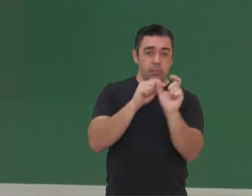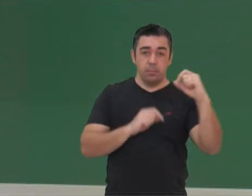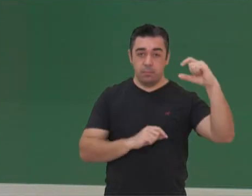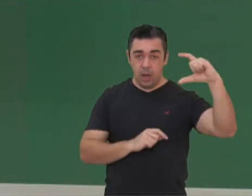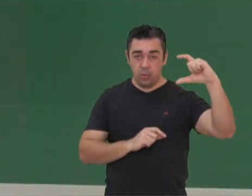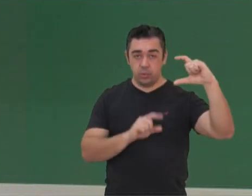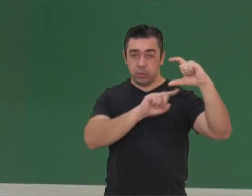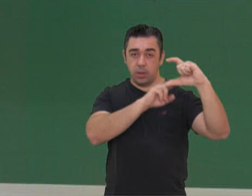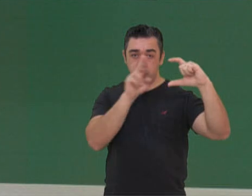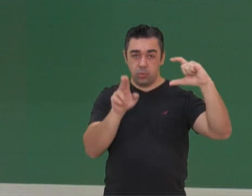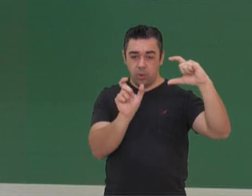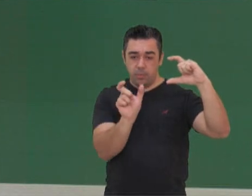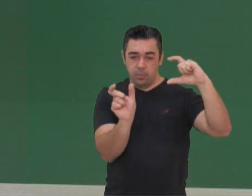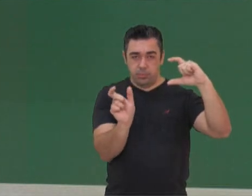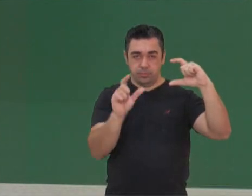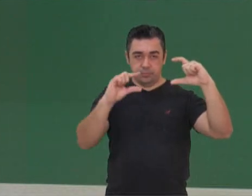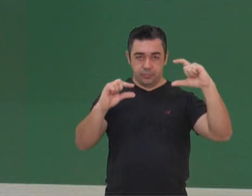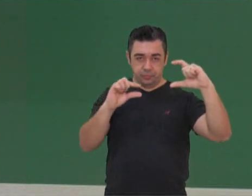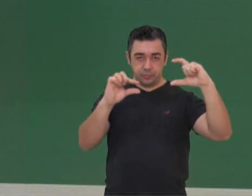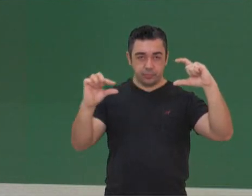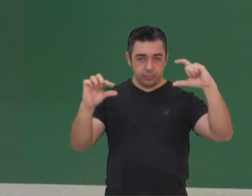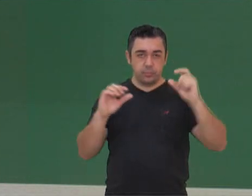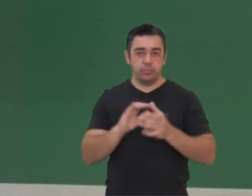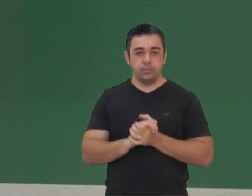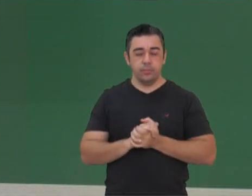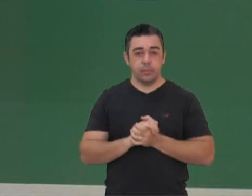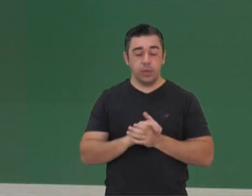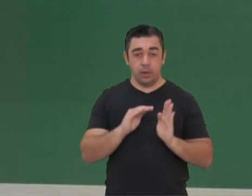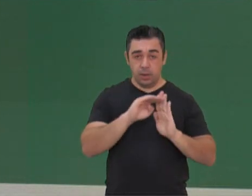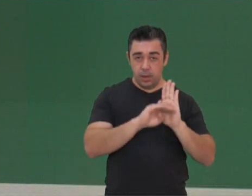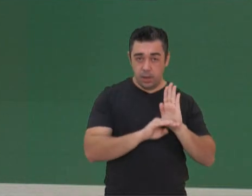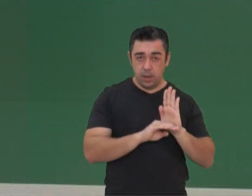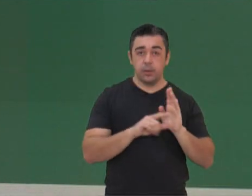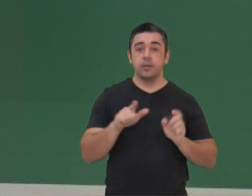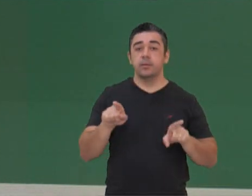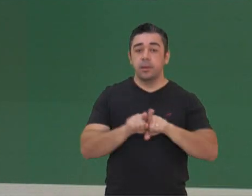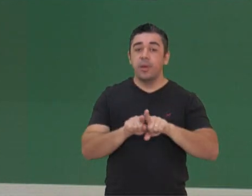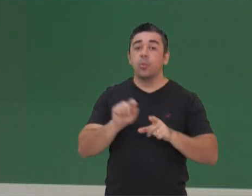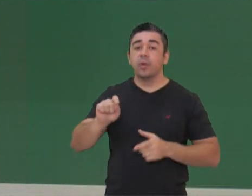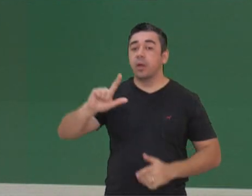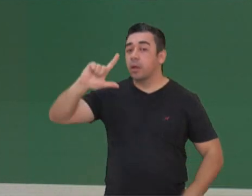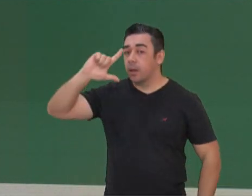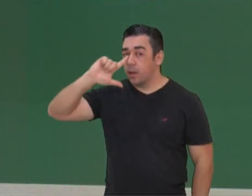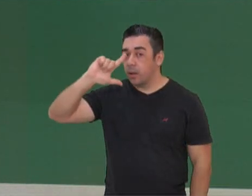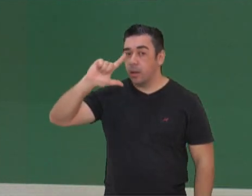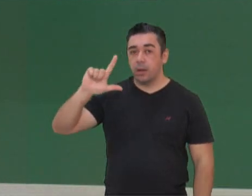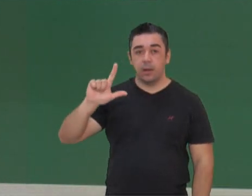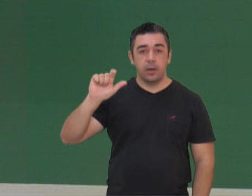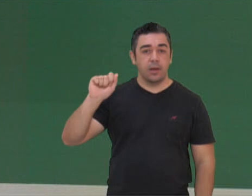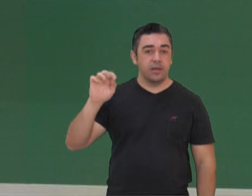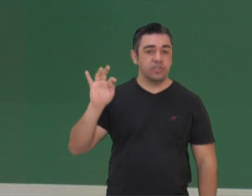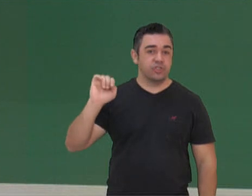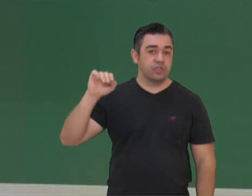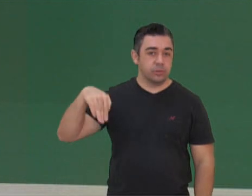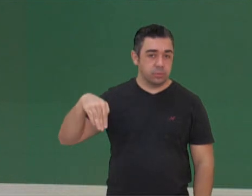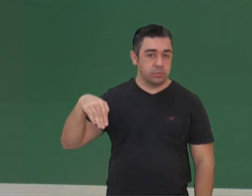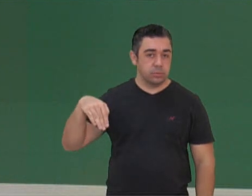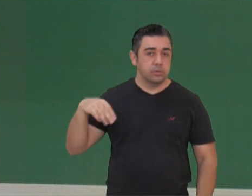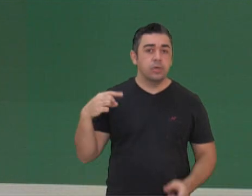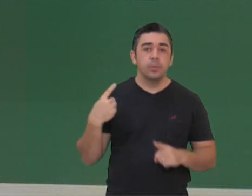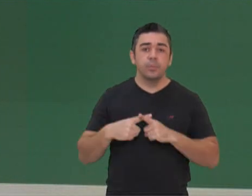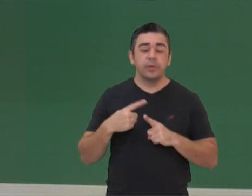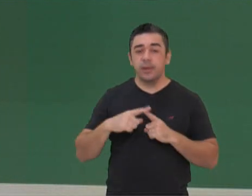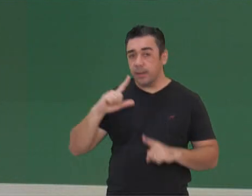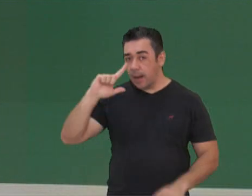segundo nome com letra minúscula. Próxima regra, ele tem que estar latinizado. Por que latinizado? Porque o latim é uma língua